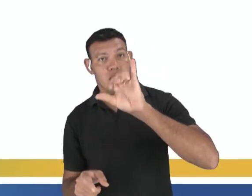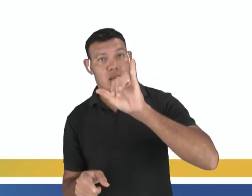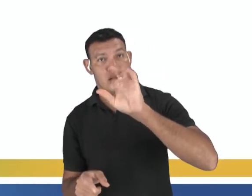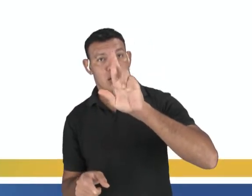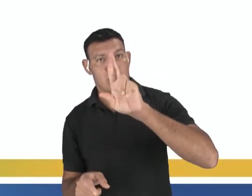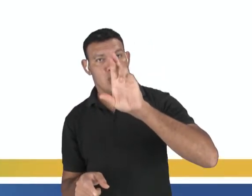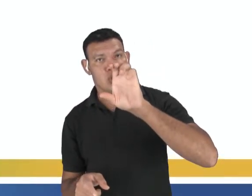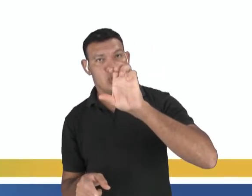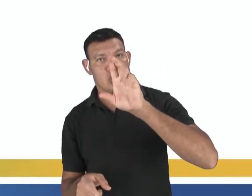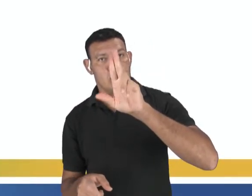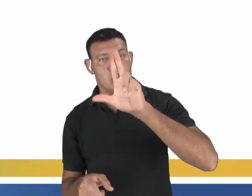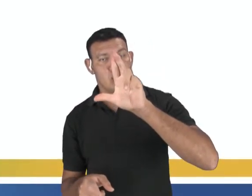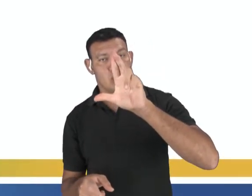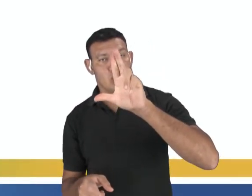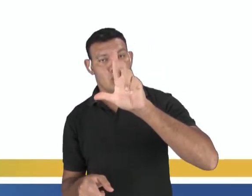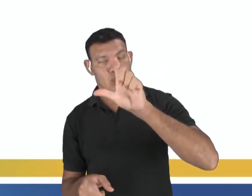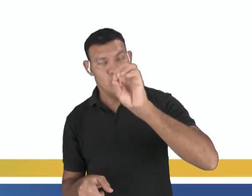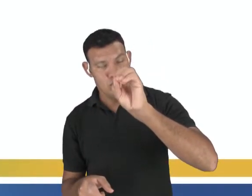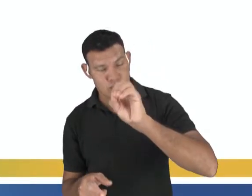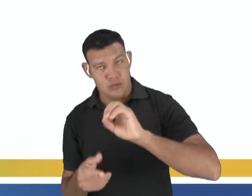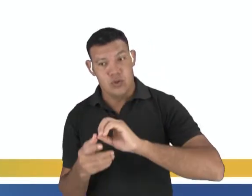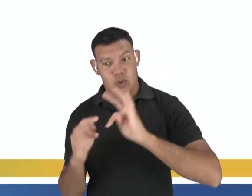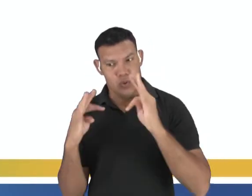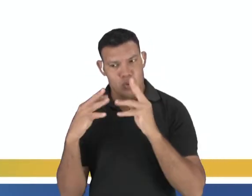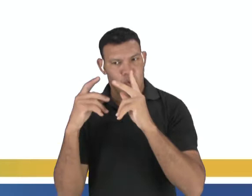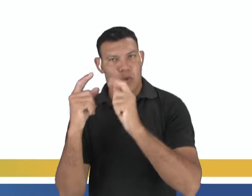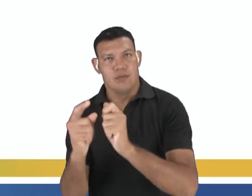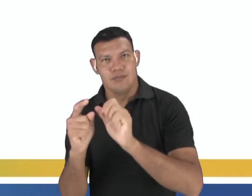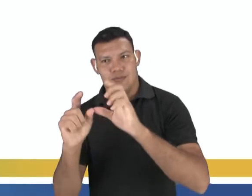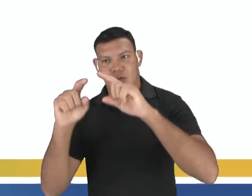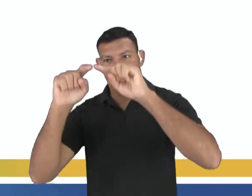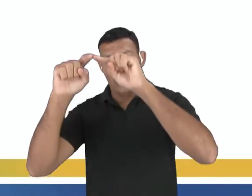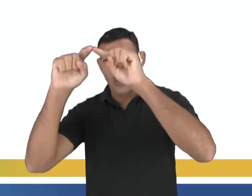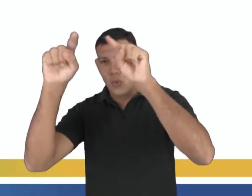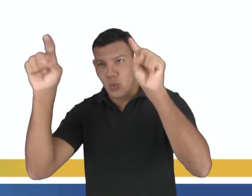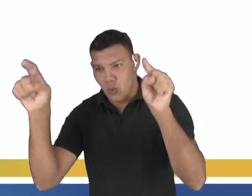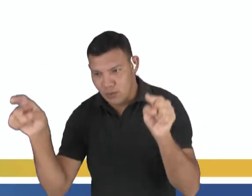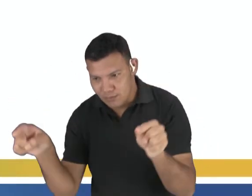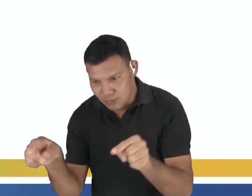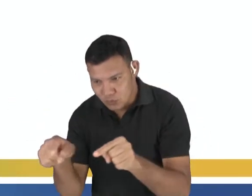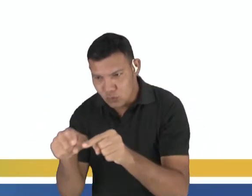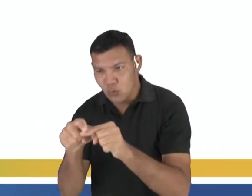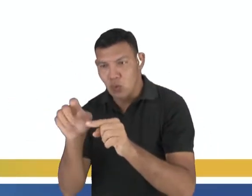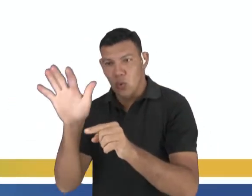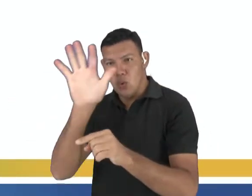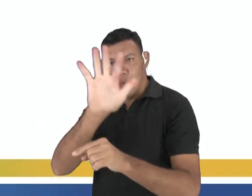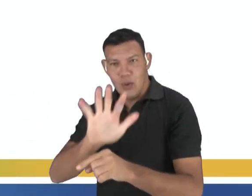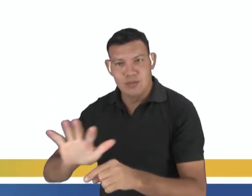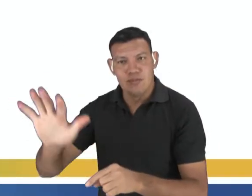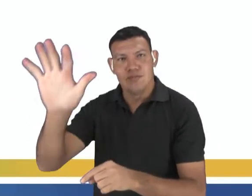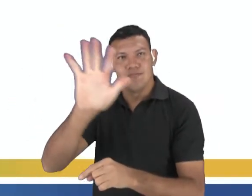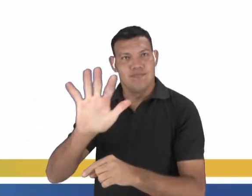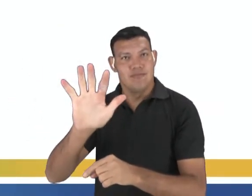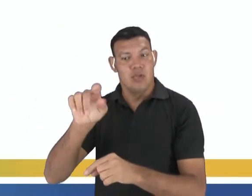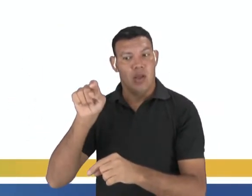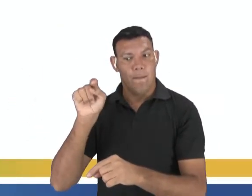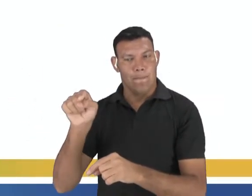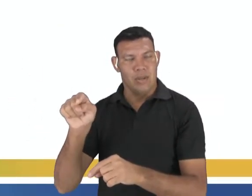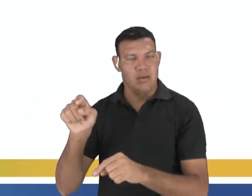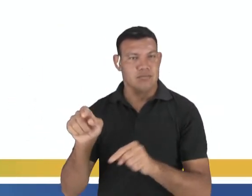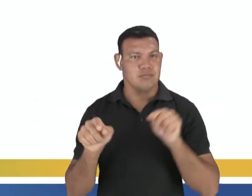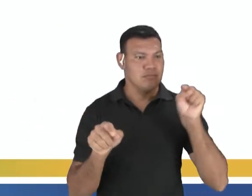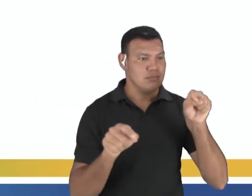o círculo é tudo. É a circunferência, no caso, né? Esse